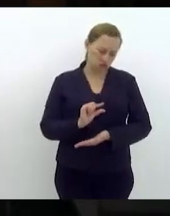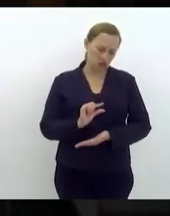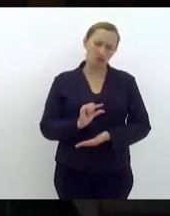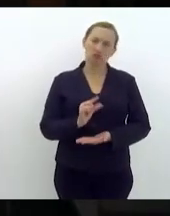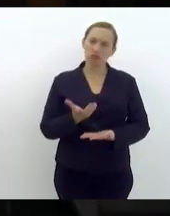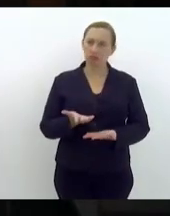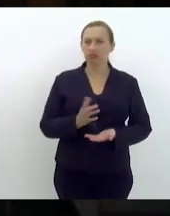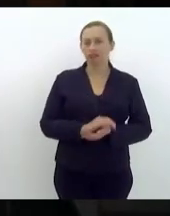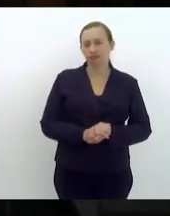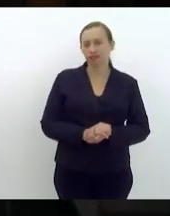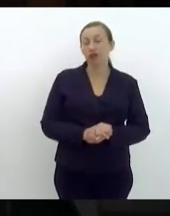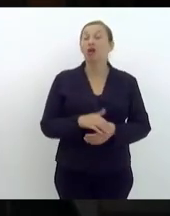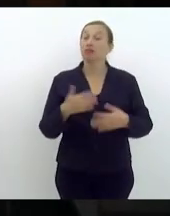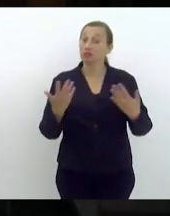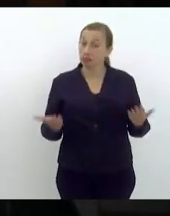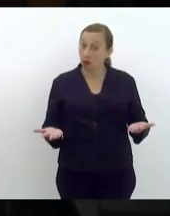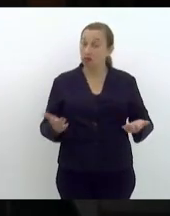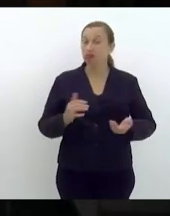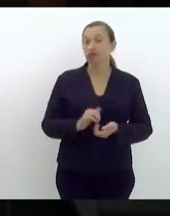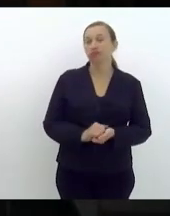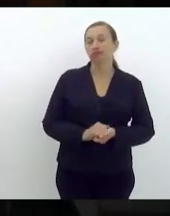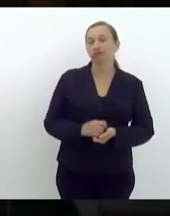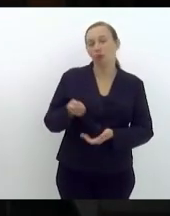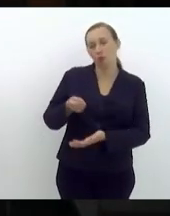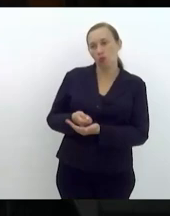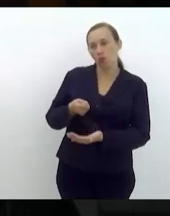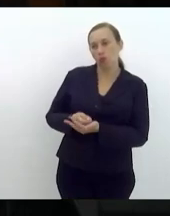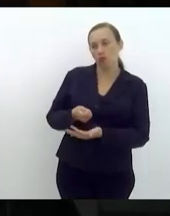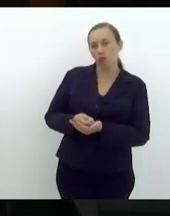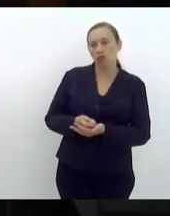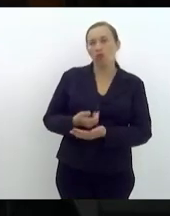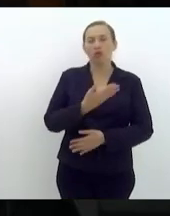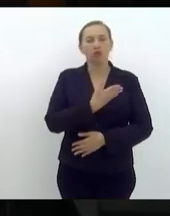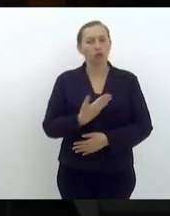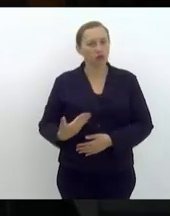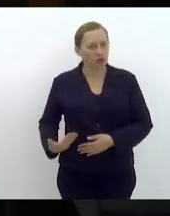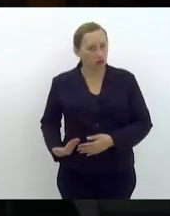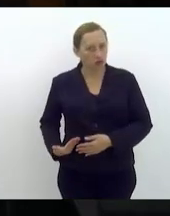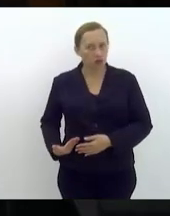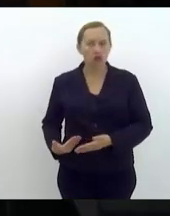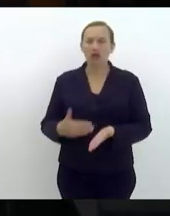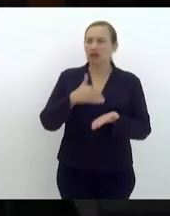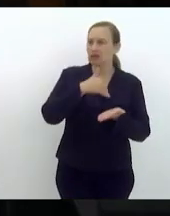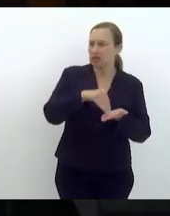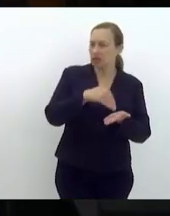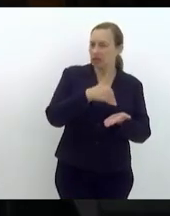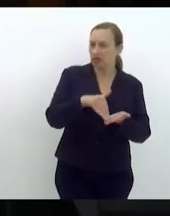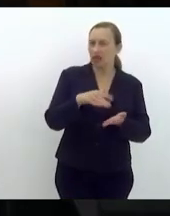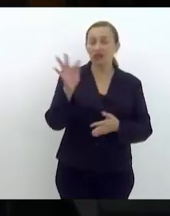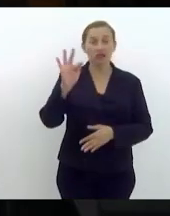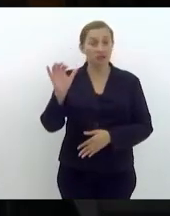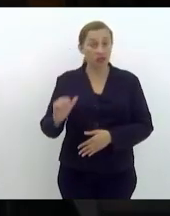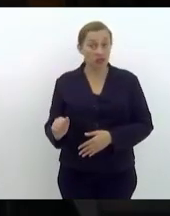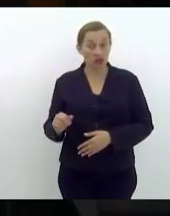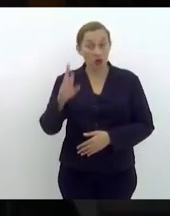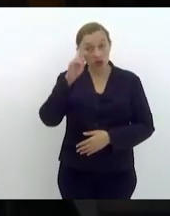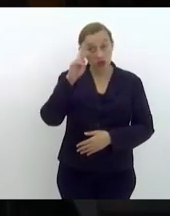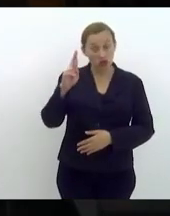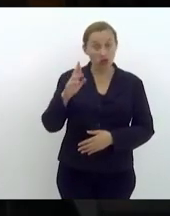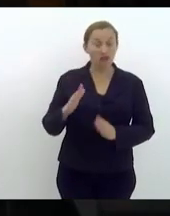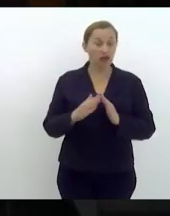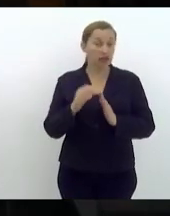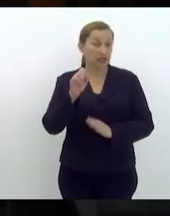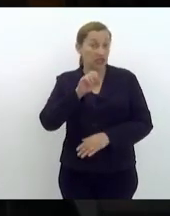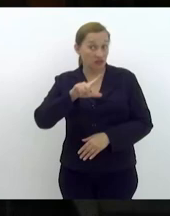salário mínimo então a cobrança que eu quero fazer ao Governador ao secretário de fazenda ao chefe da casa